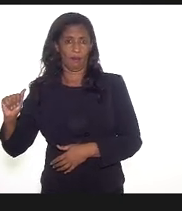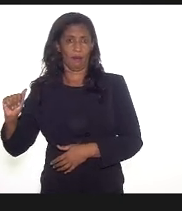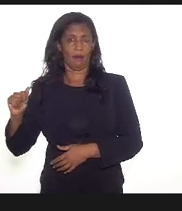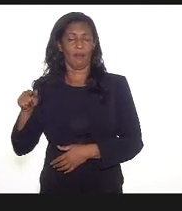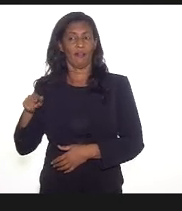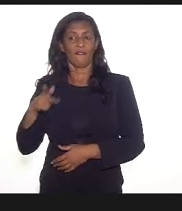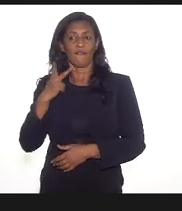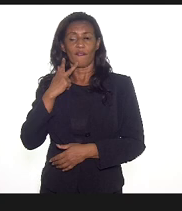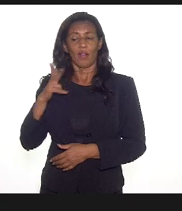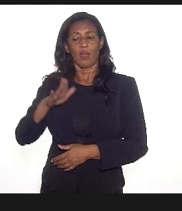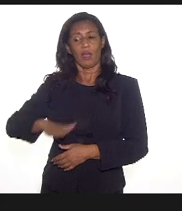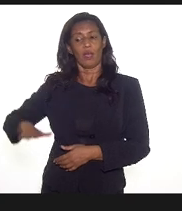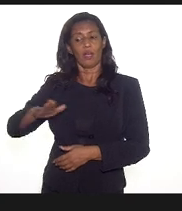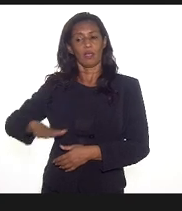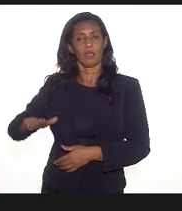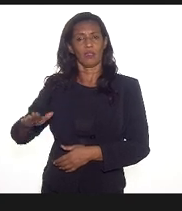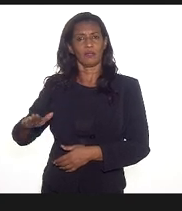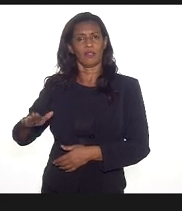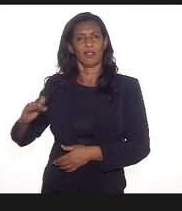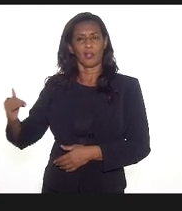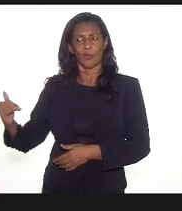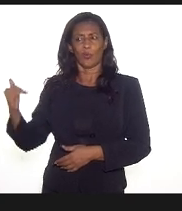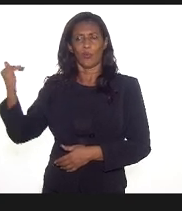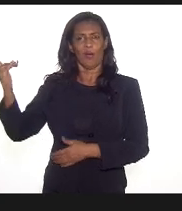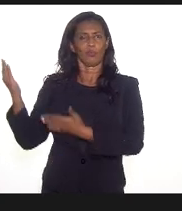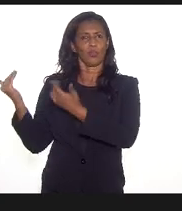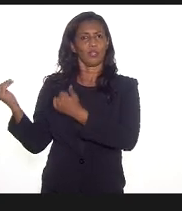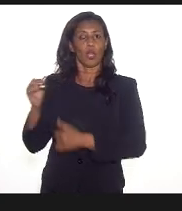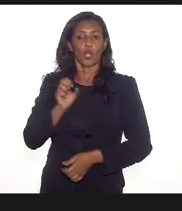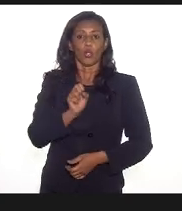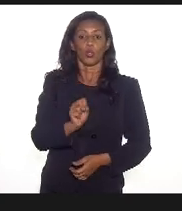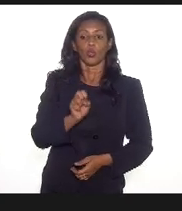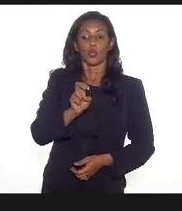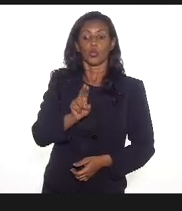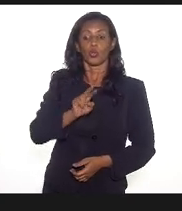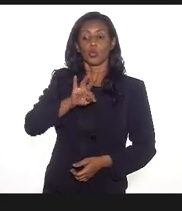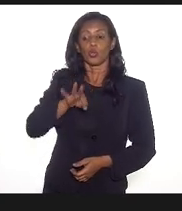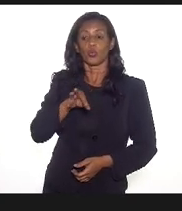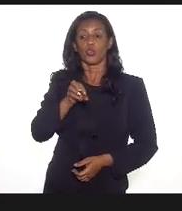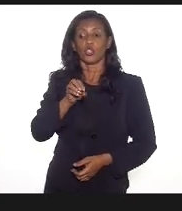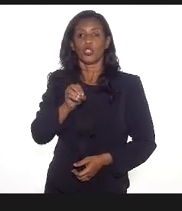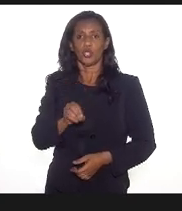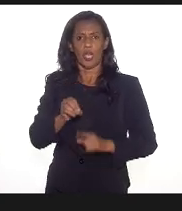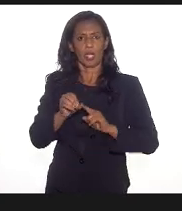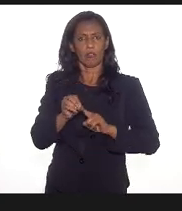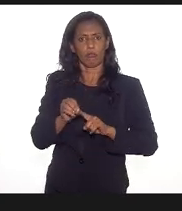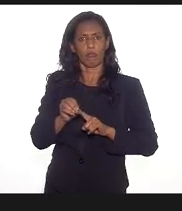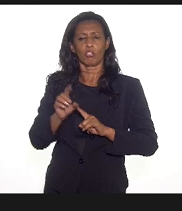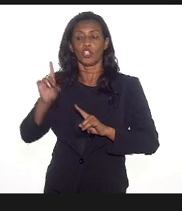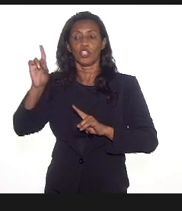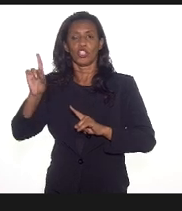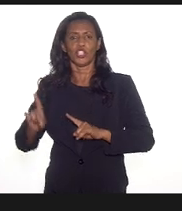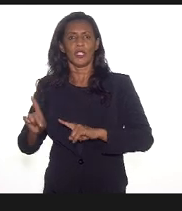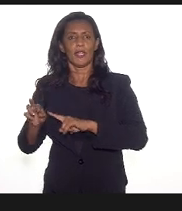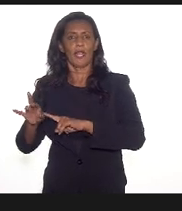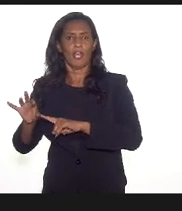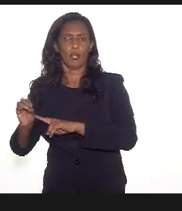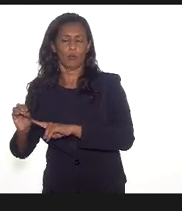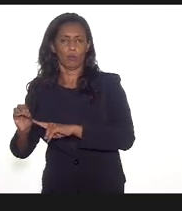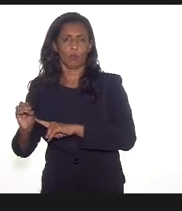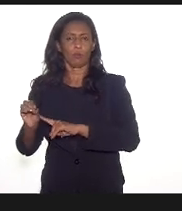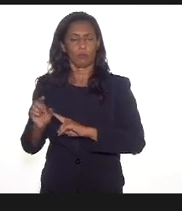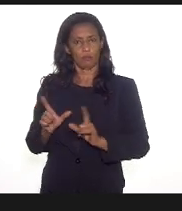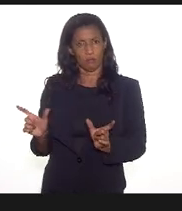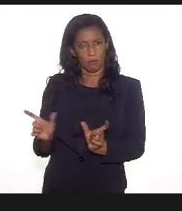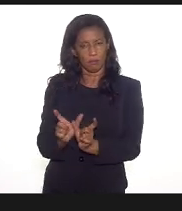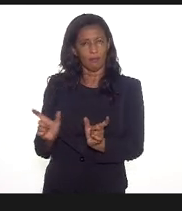a criança e o adolescente como sujeito de direito. Ele sai daquele perfil que era trazido